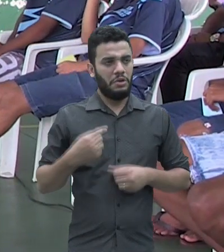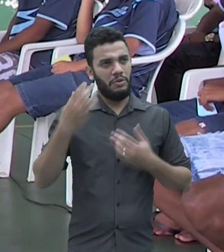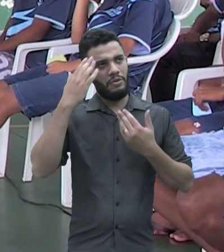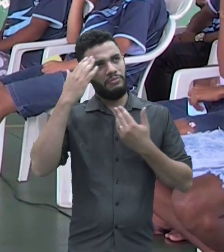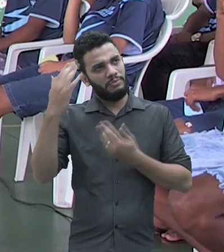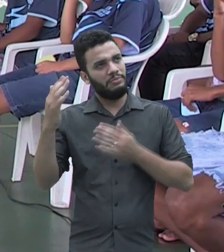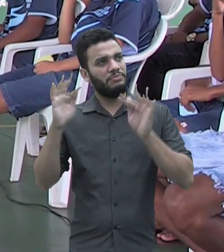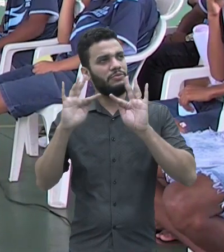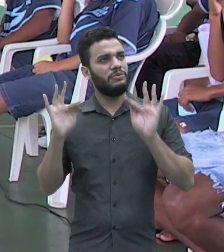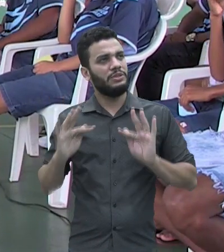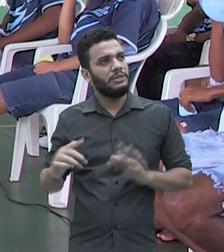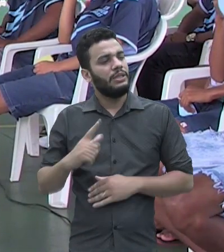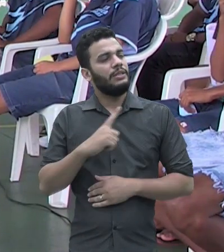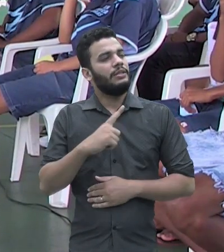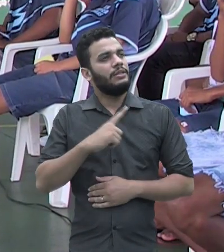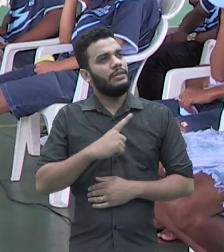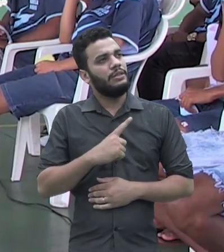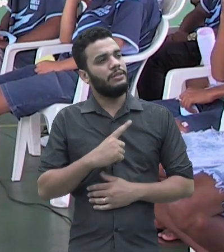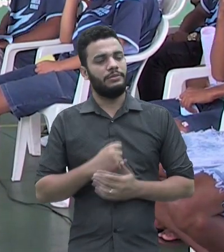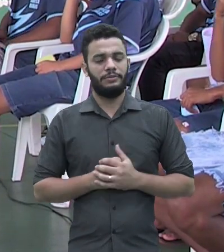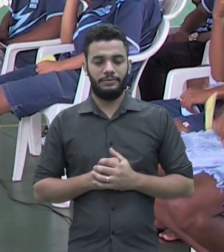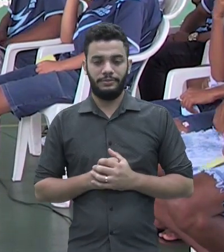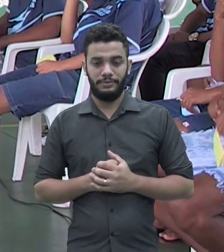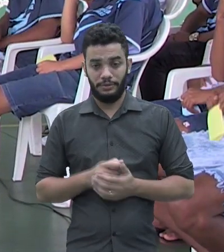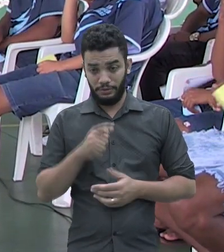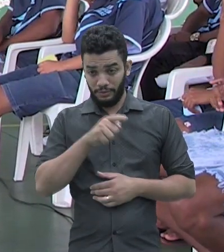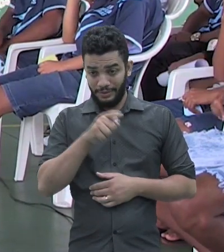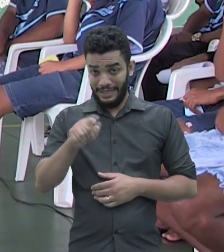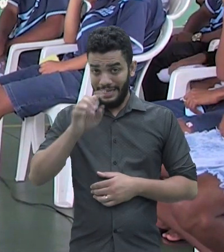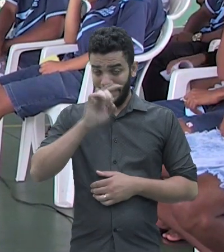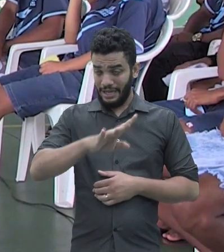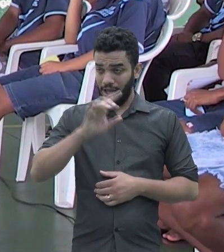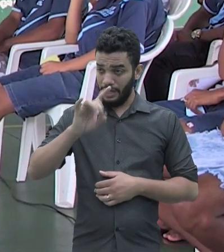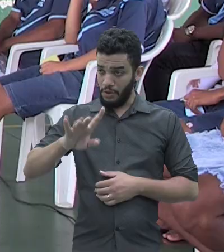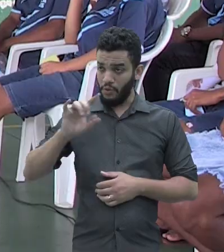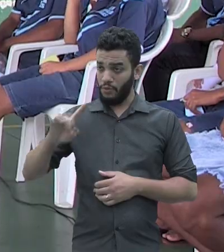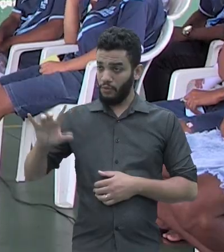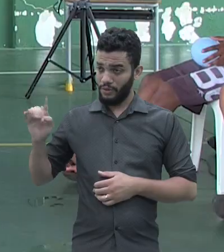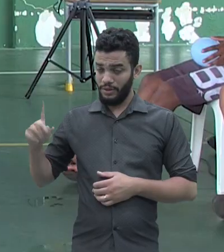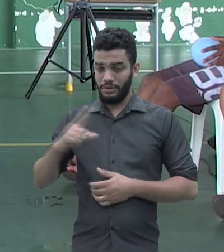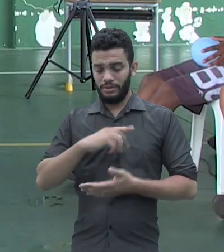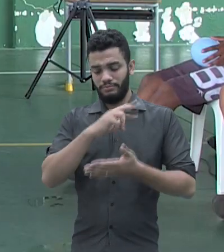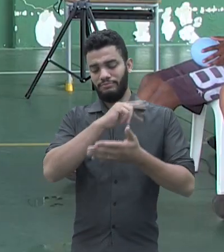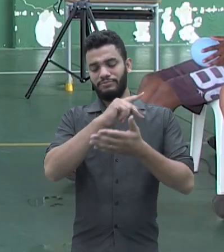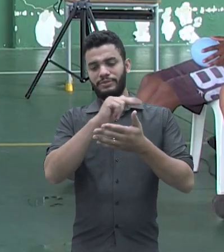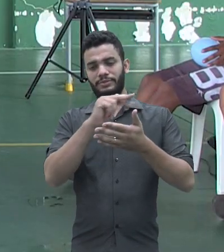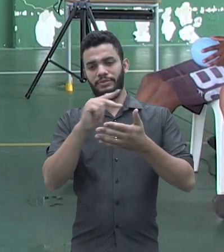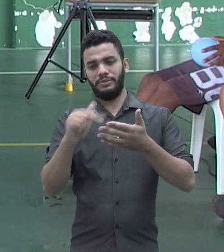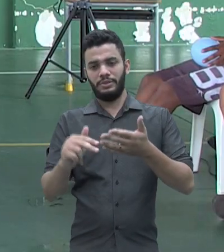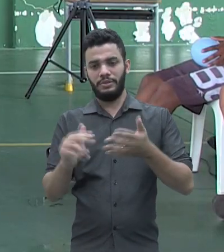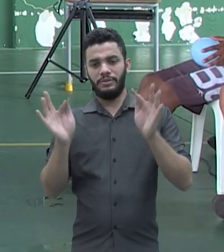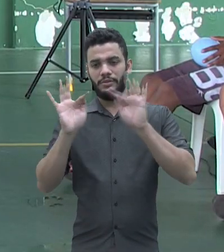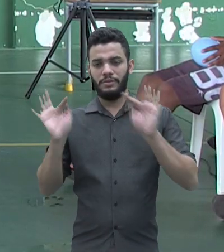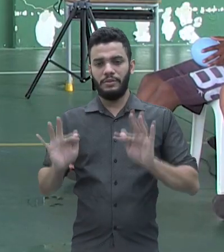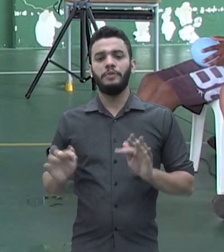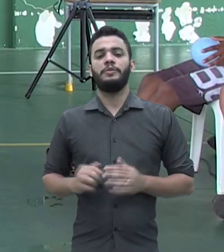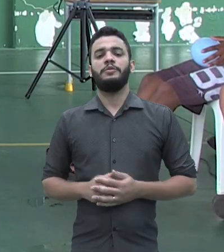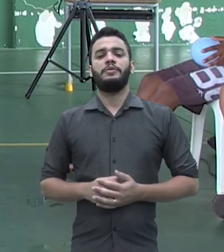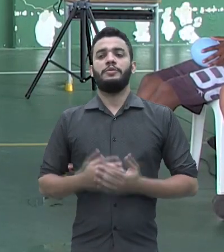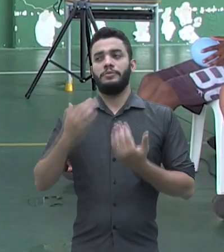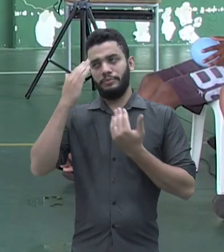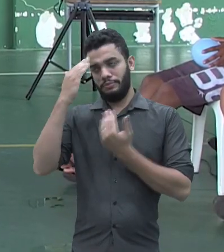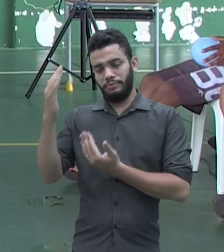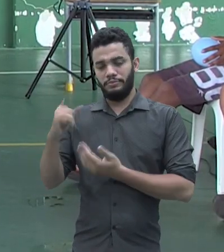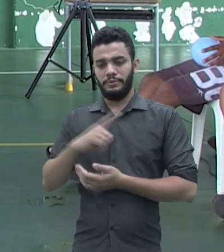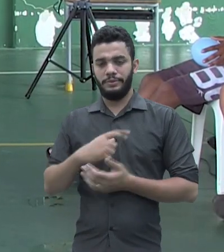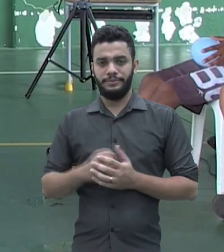têm N coisas, N motivos para poder agradecer. Esse momento aqui